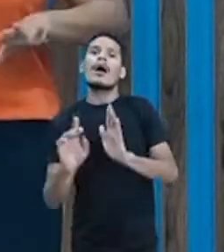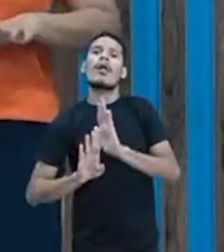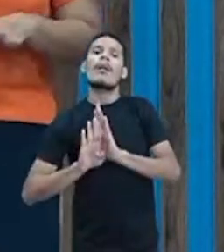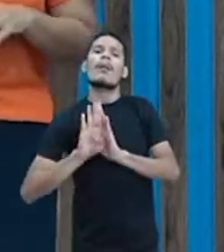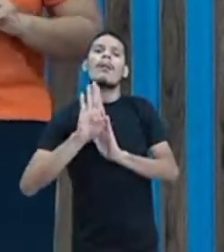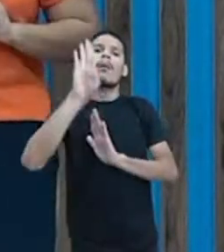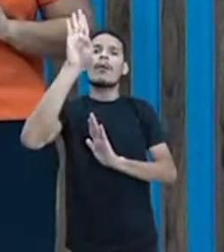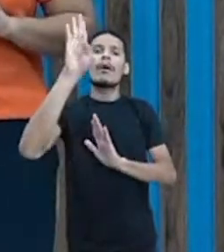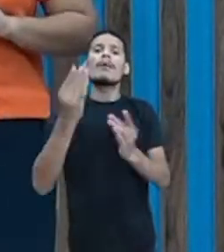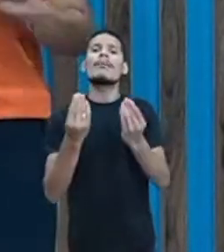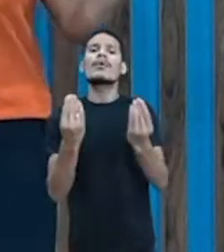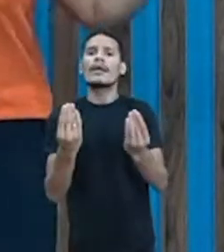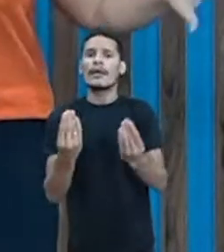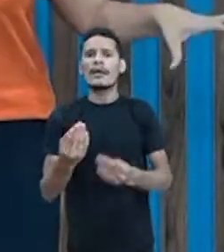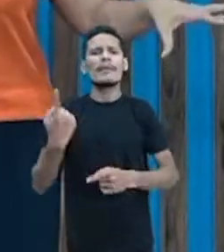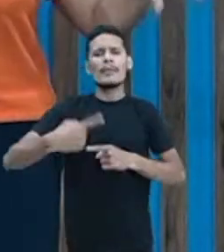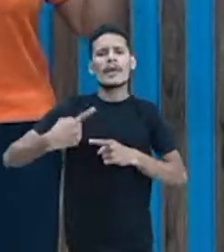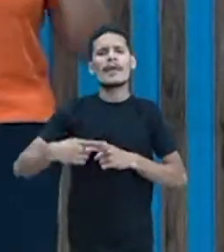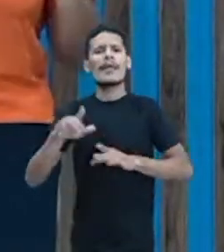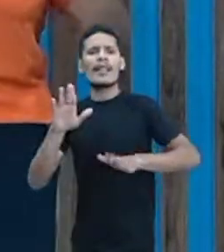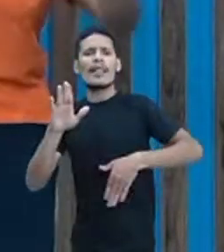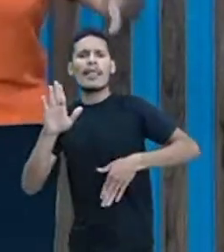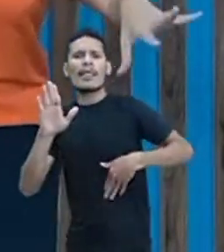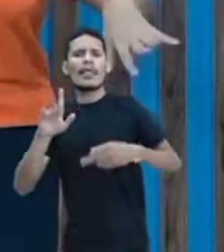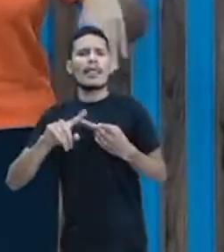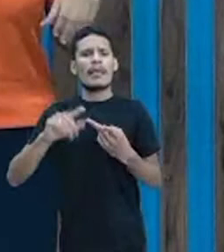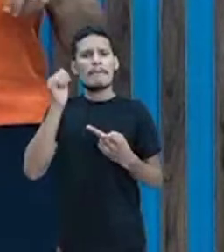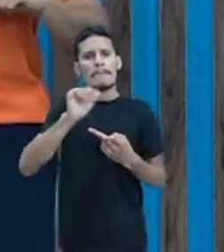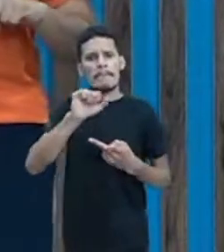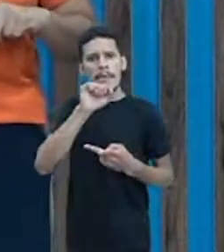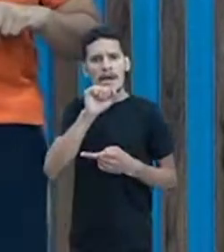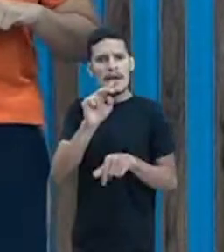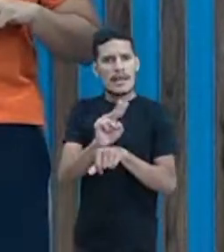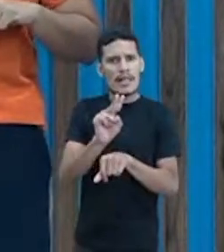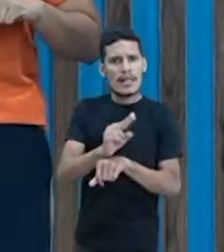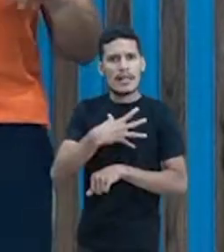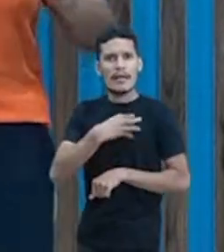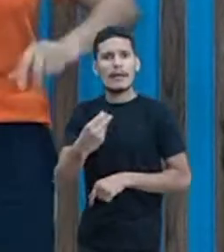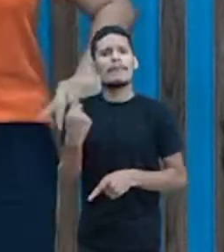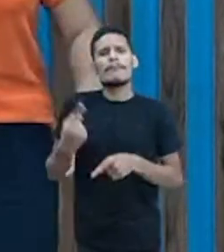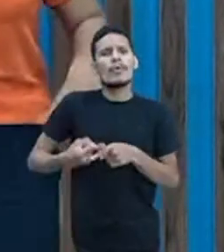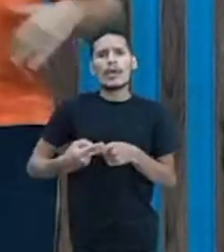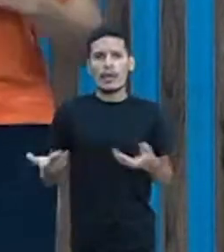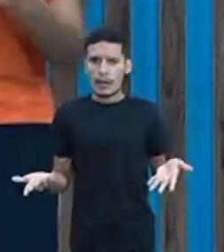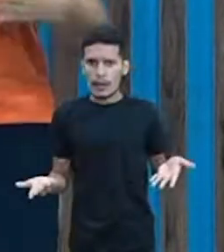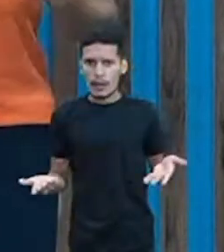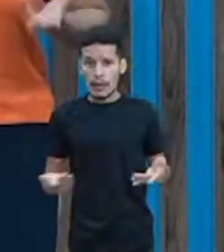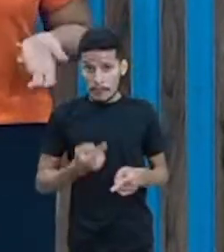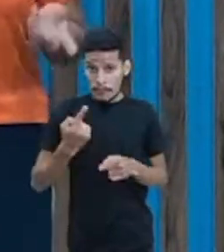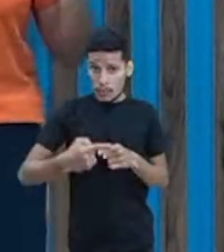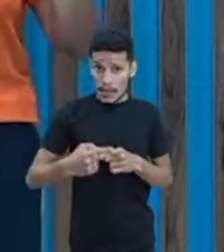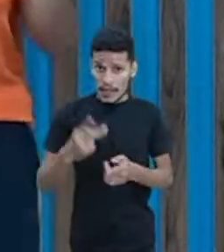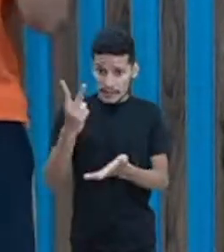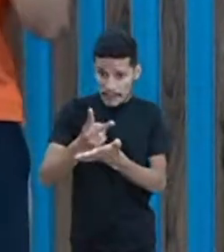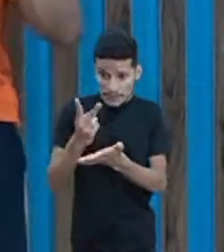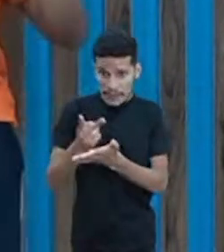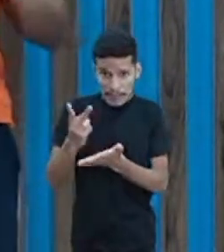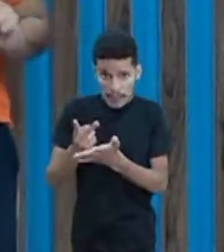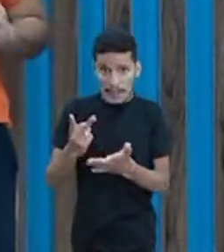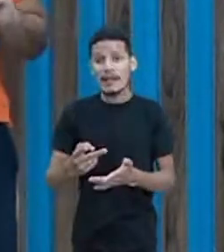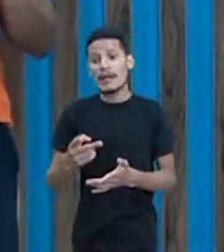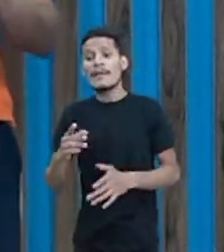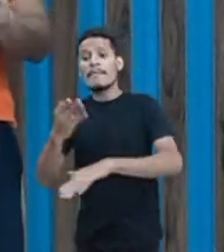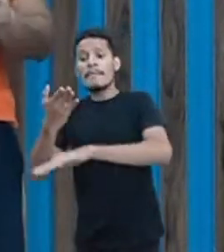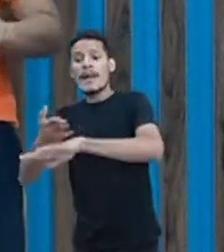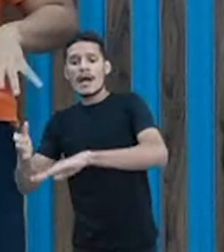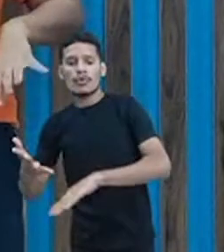o malandro, a mami, sabe? Por que ele precisa ser sempre salvo? Então a gente precisa refletir